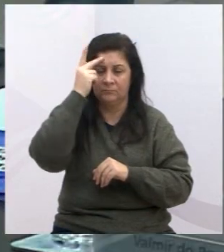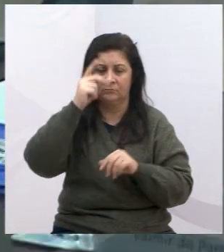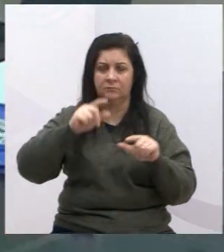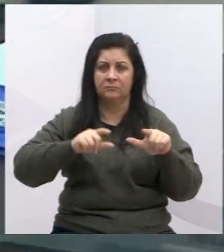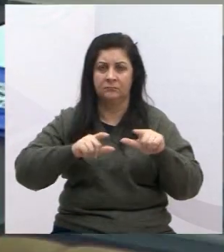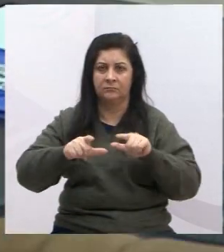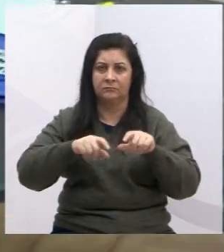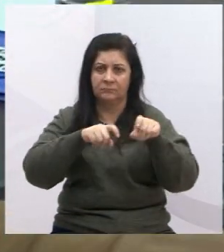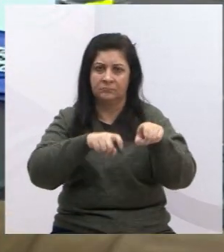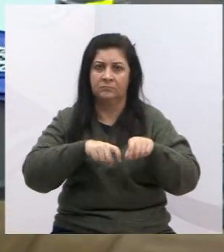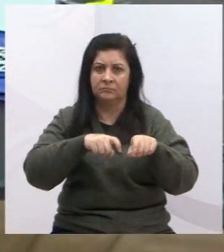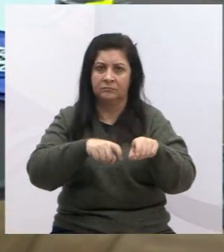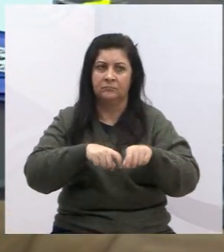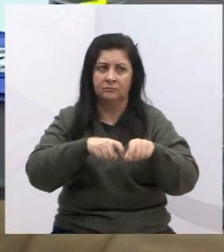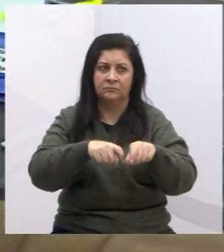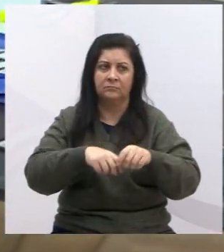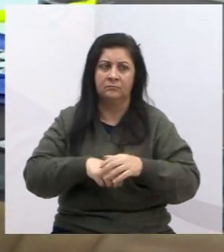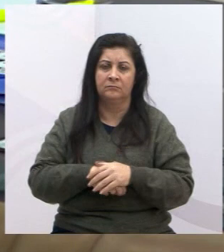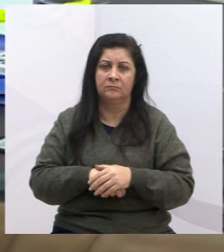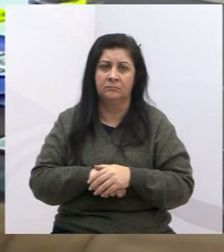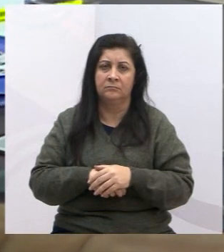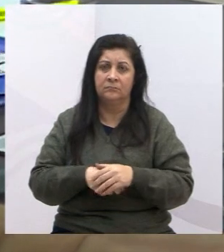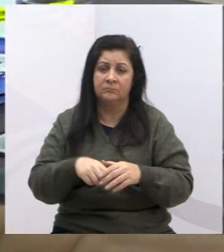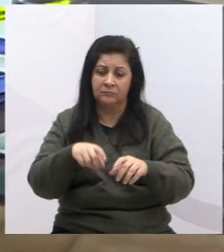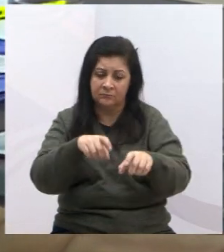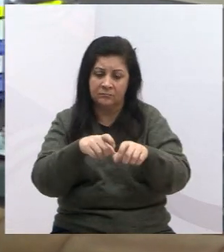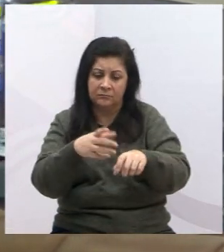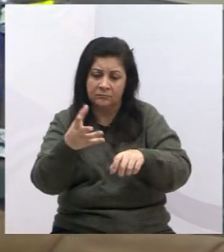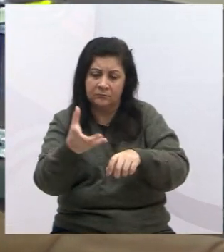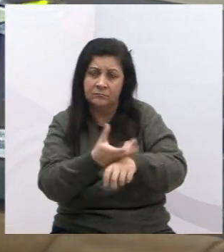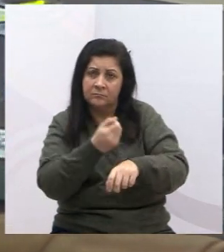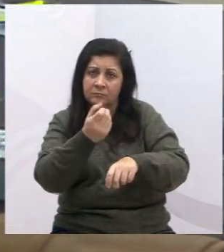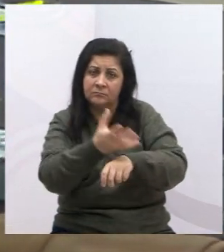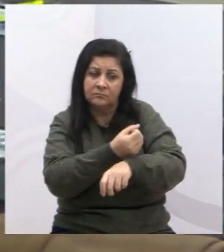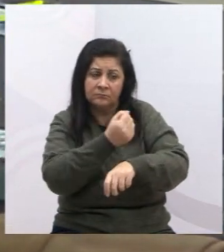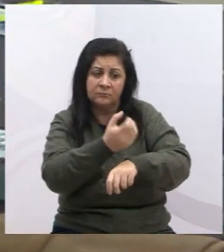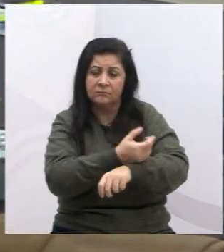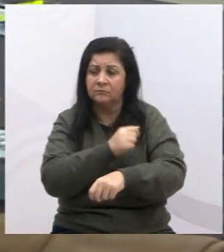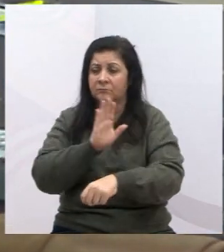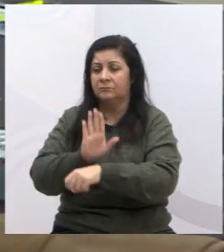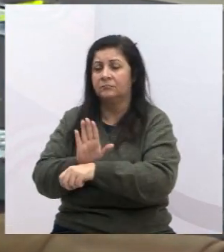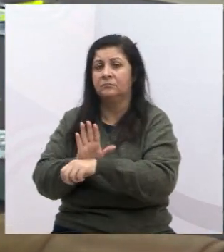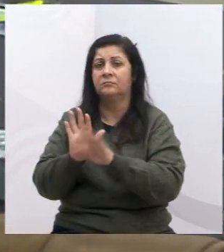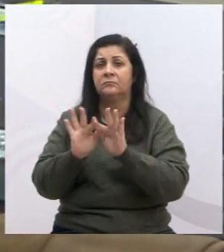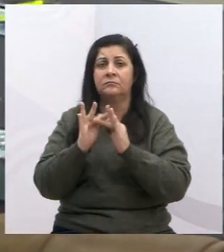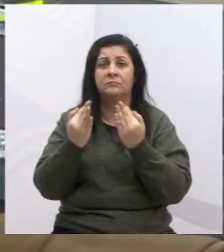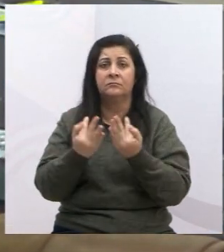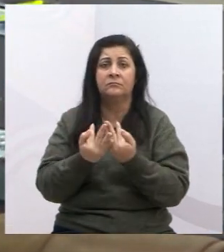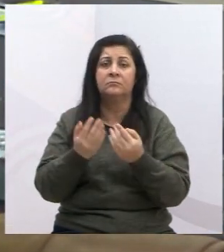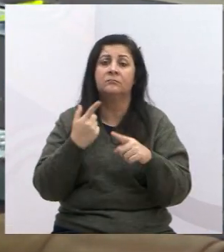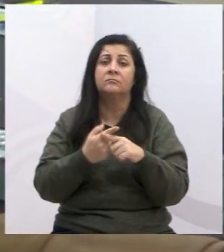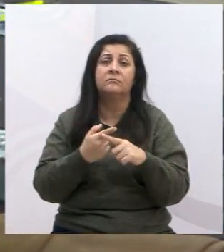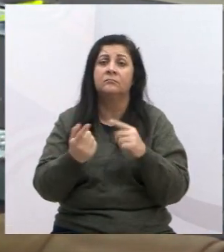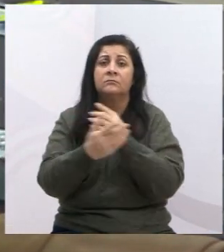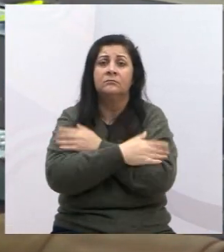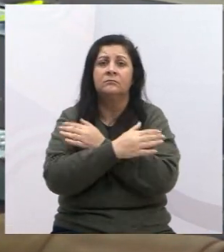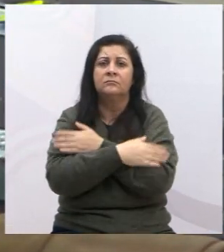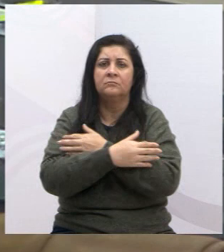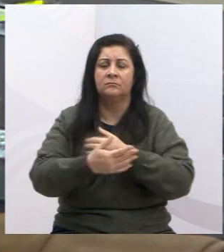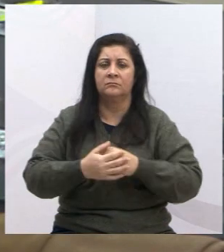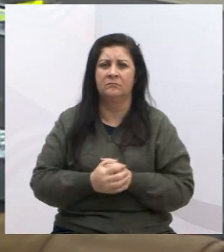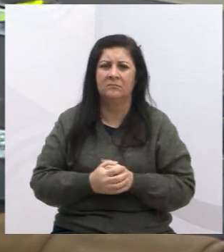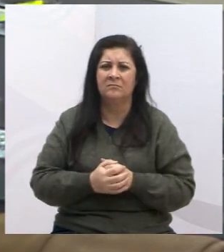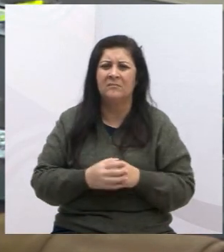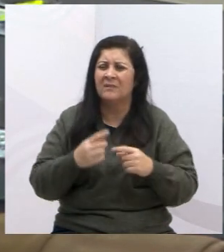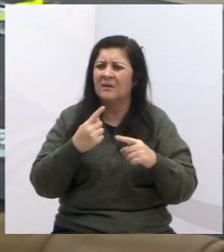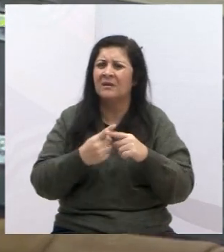no rural, para colher as coisas, para ajudar a família que estão desempregados. O que que a